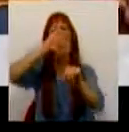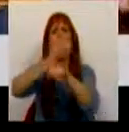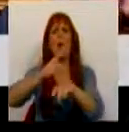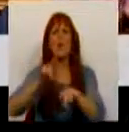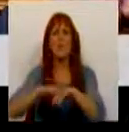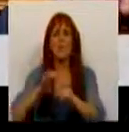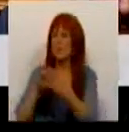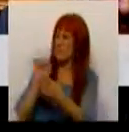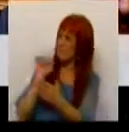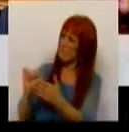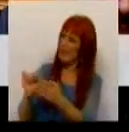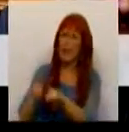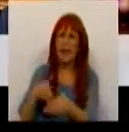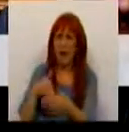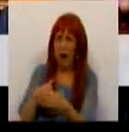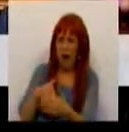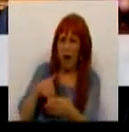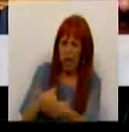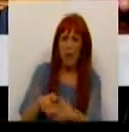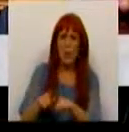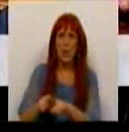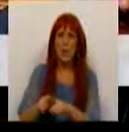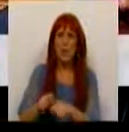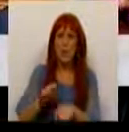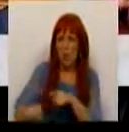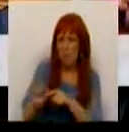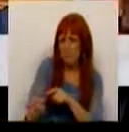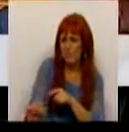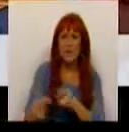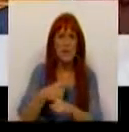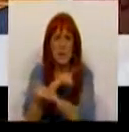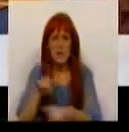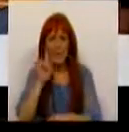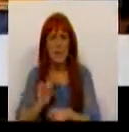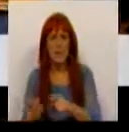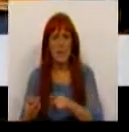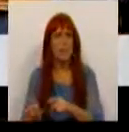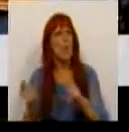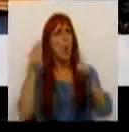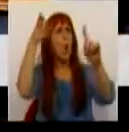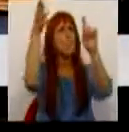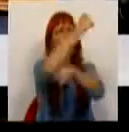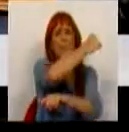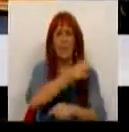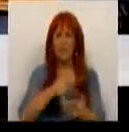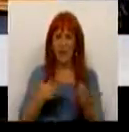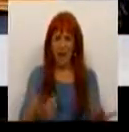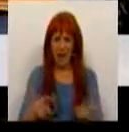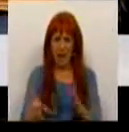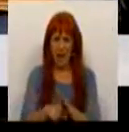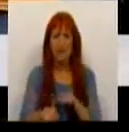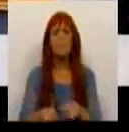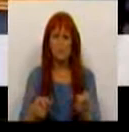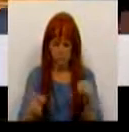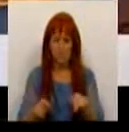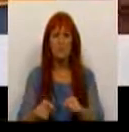com estereótipos, com barreiras, com lobbies instituídos que impedem as mulheres de lá chegar. Portanto, esta lei